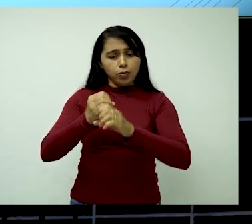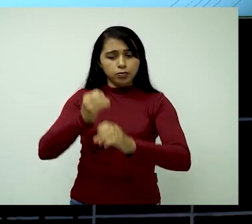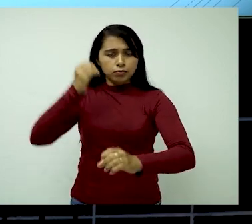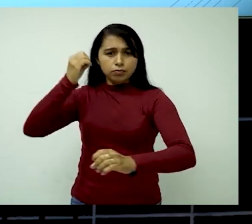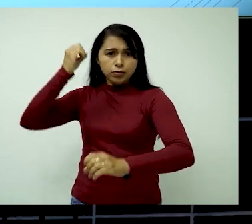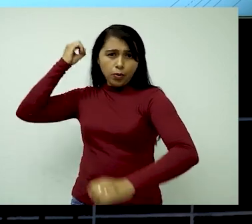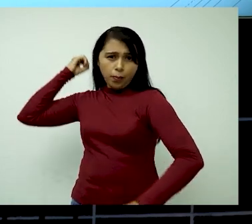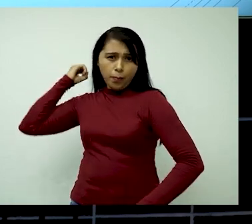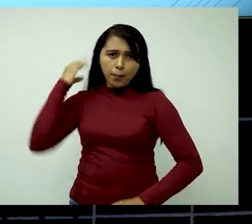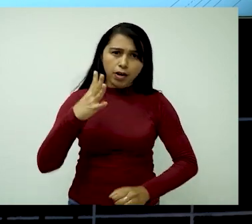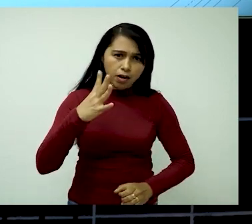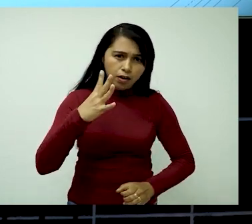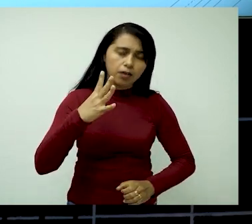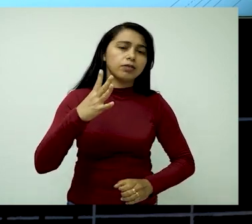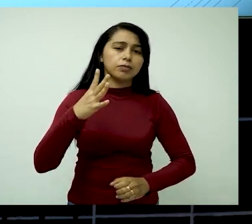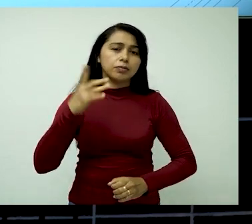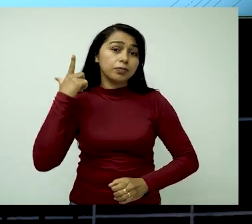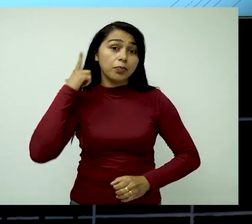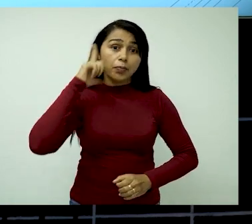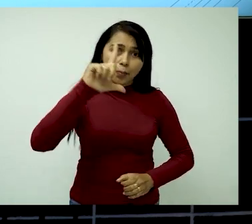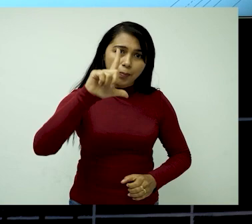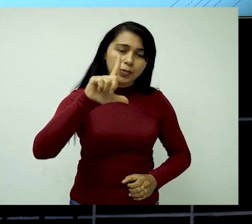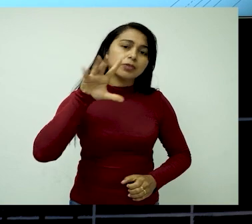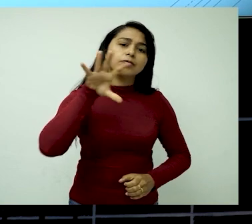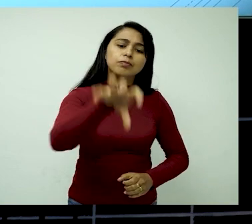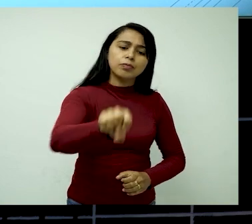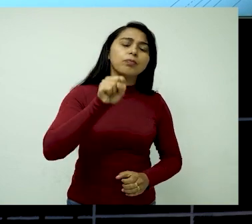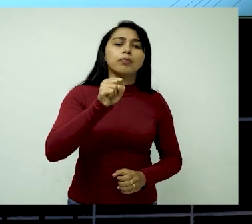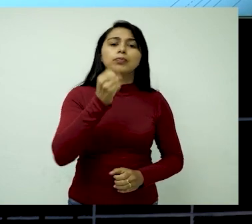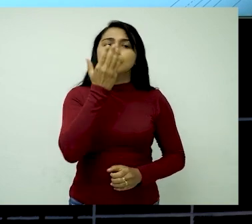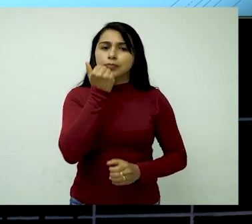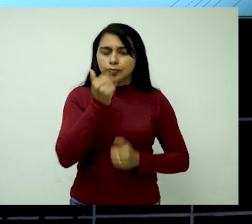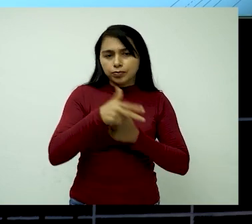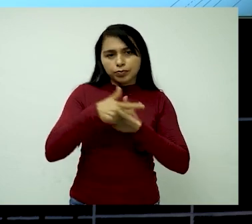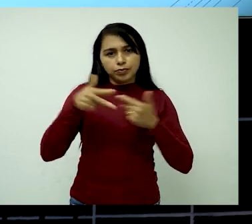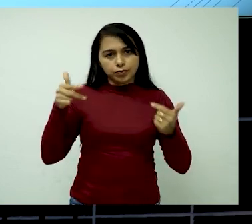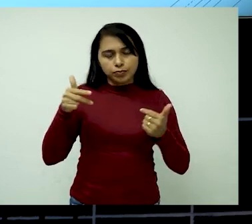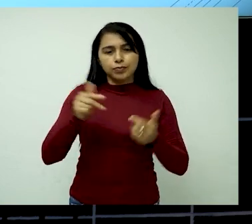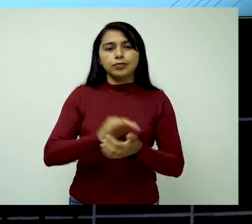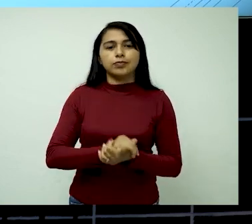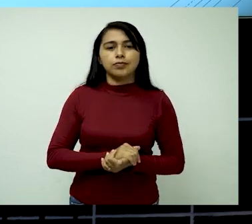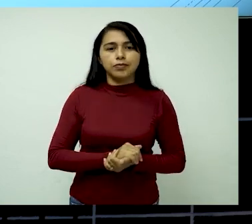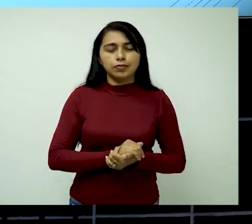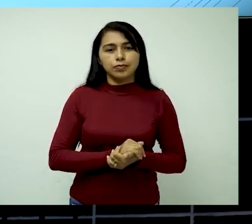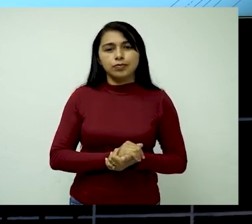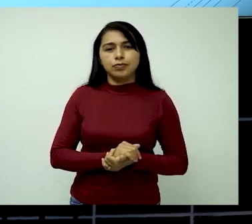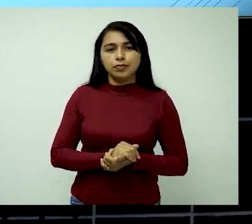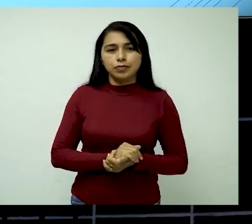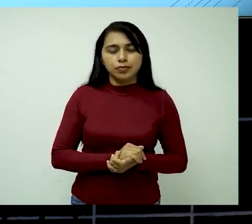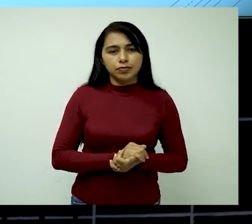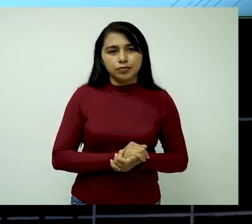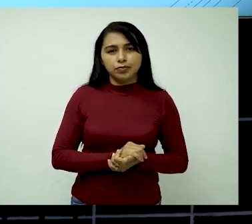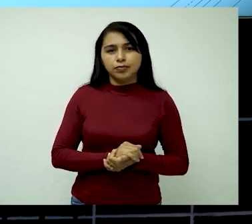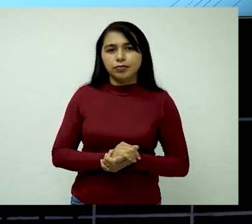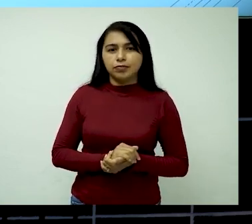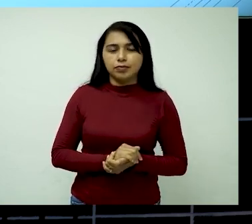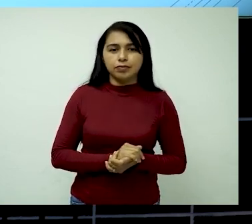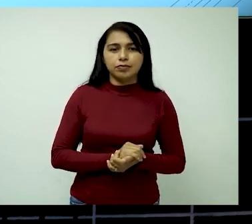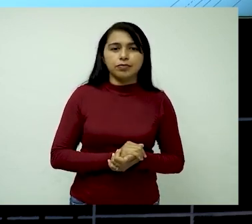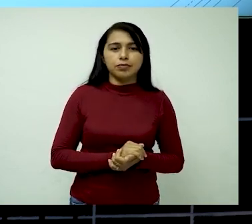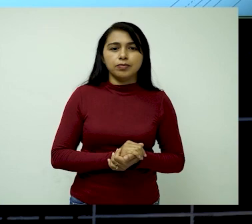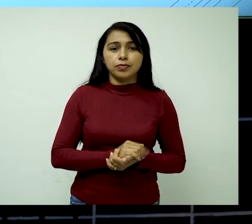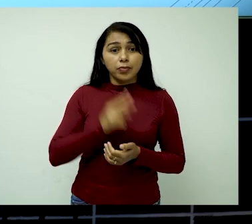possam capturar determinados alimentos. E aí, nós temos aqui também